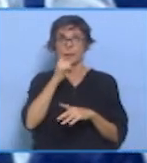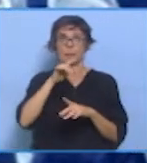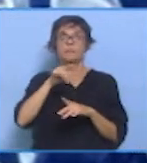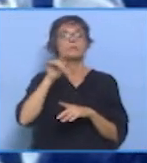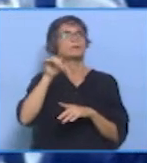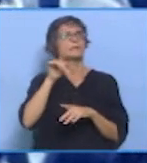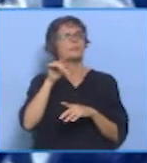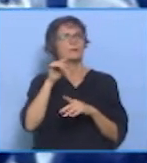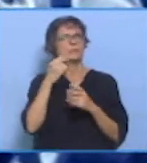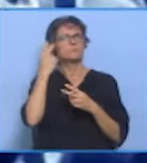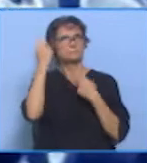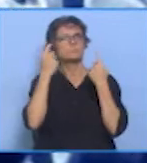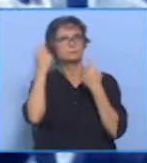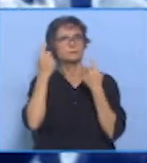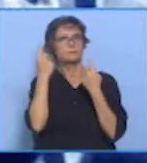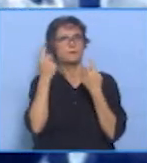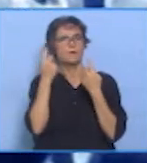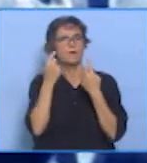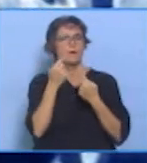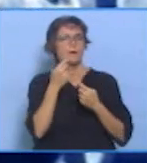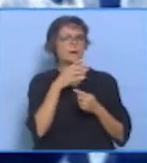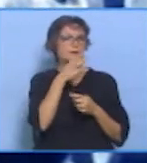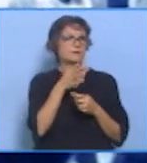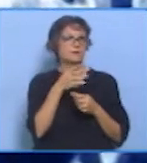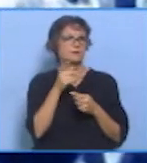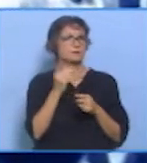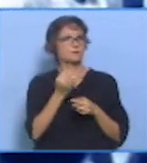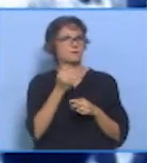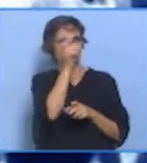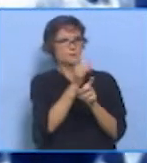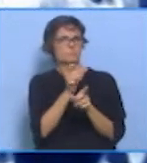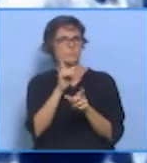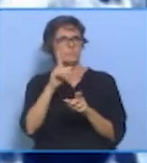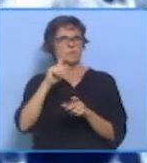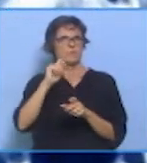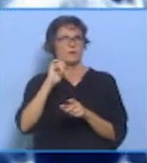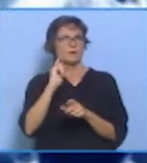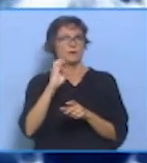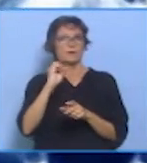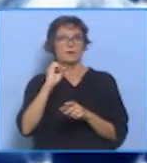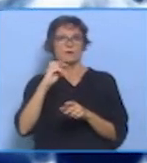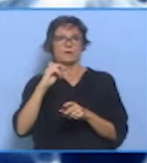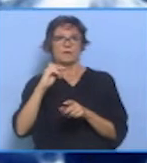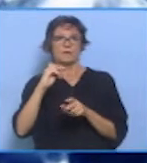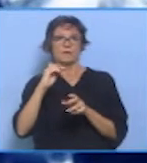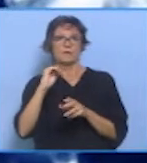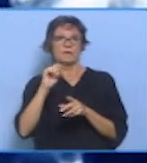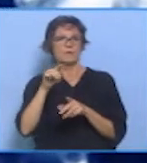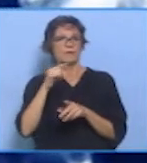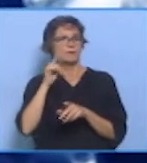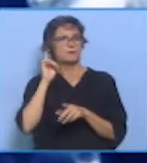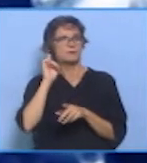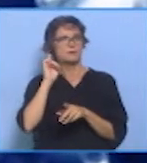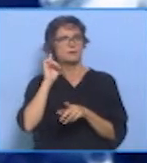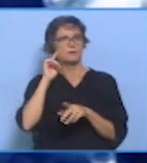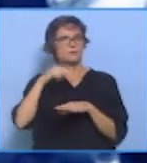nisso, ele diz que os leigos têm um papel muitíssimo importante neste fator. Diz que se nós não